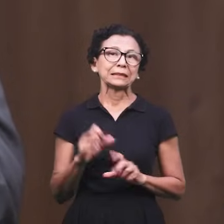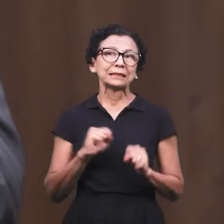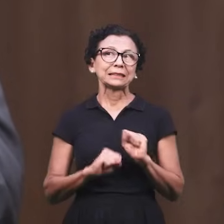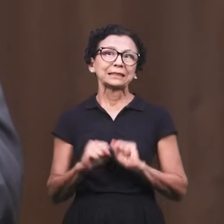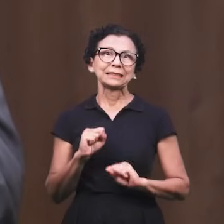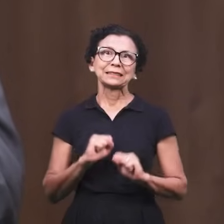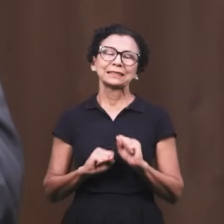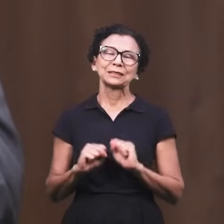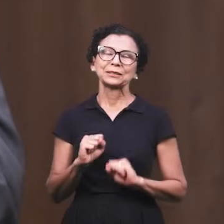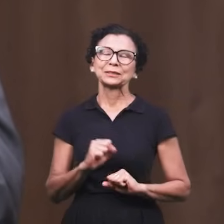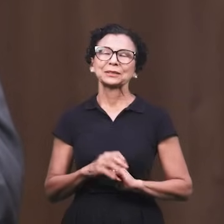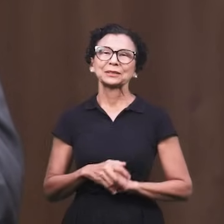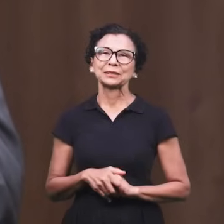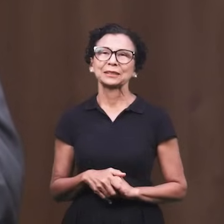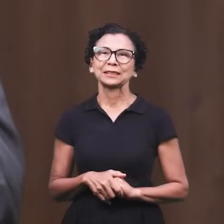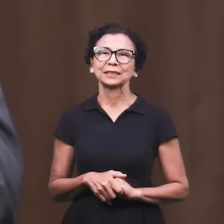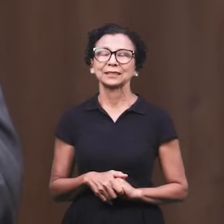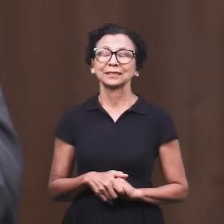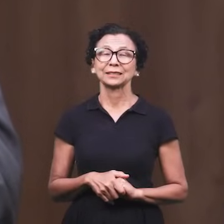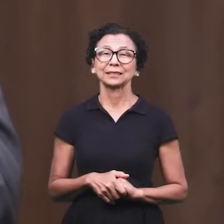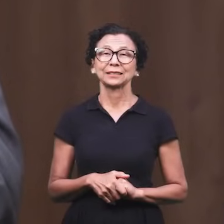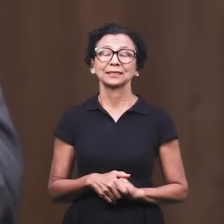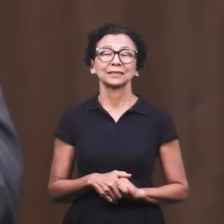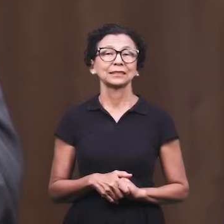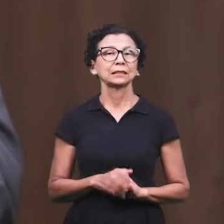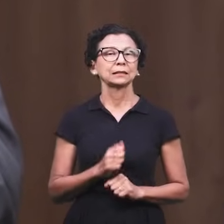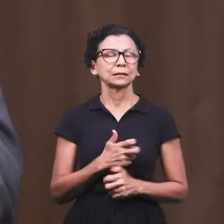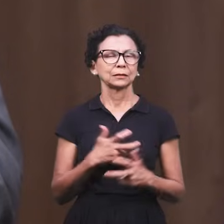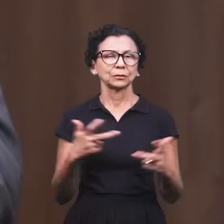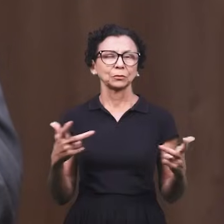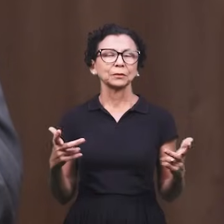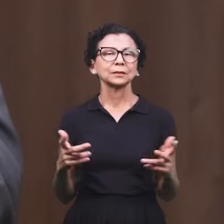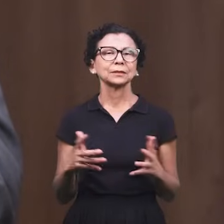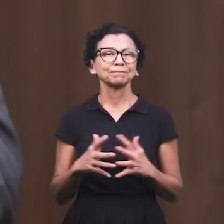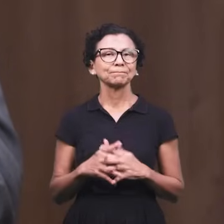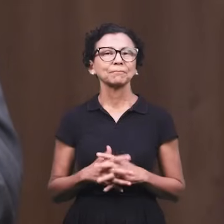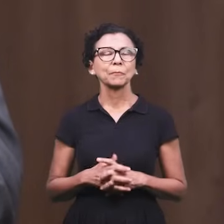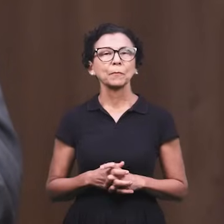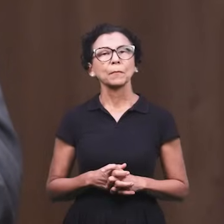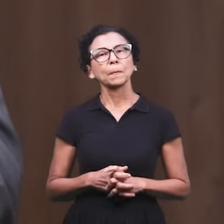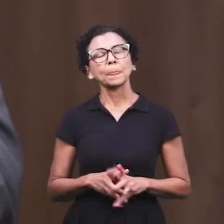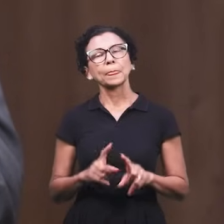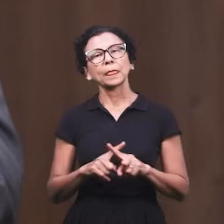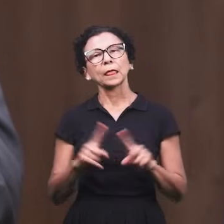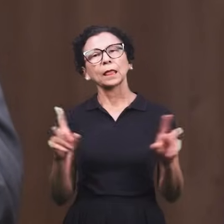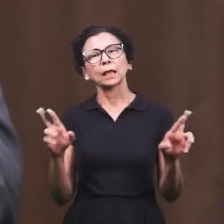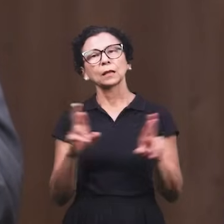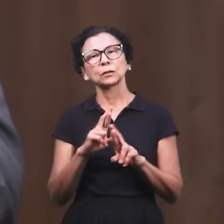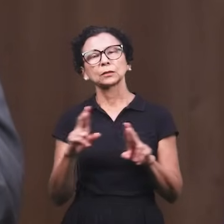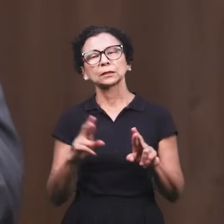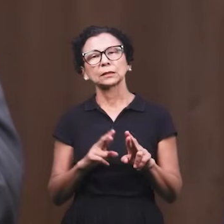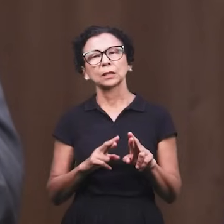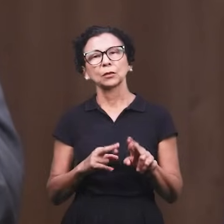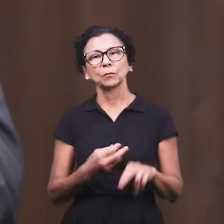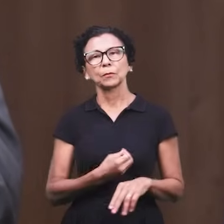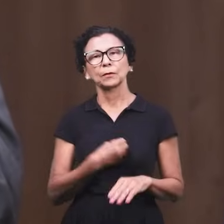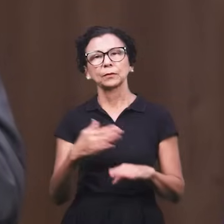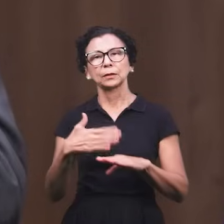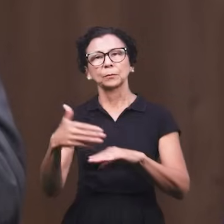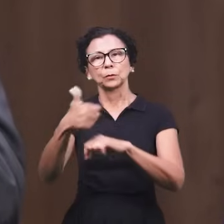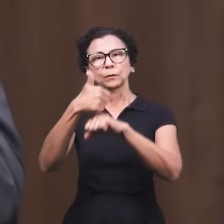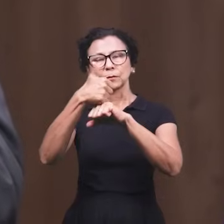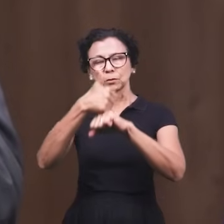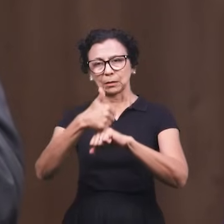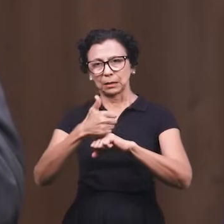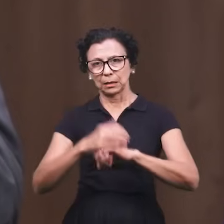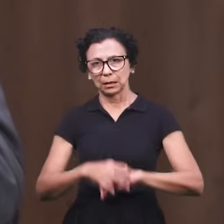expectativa, no meio de tantas outras, né, que a juventude traz. Mas, com relação à carreira profissional, na nossa vida, aquilo que foi dito